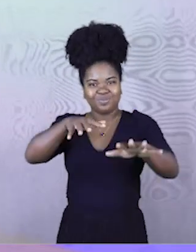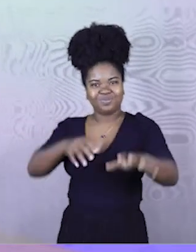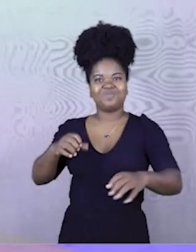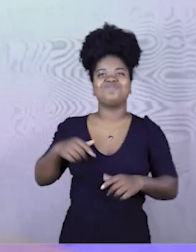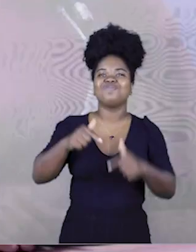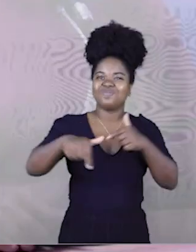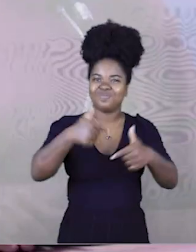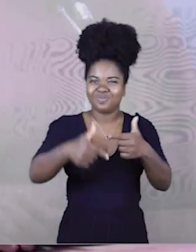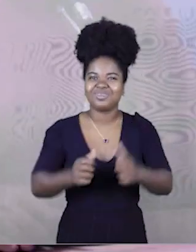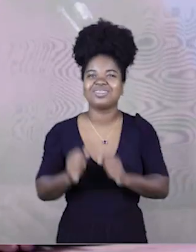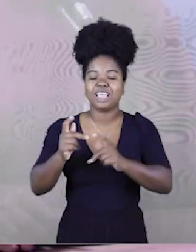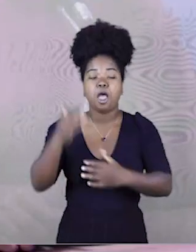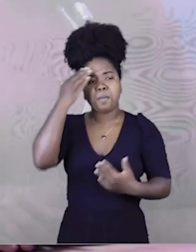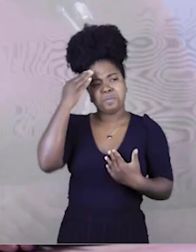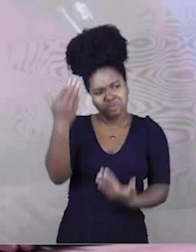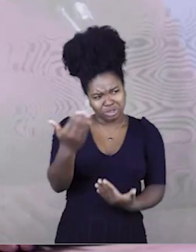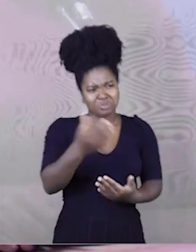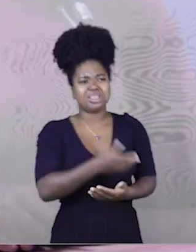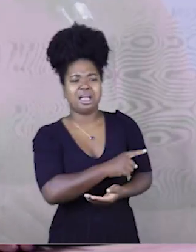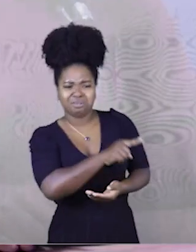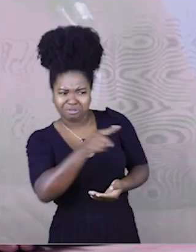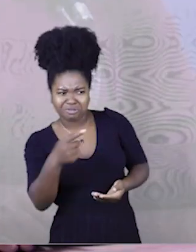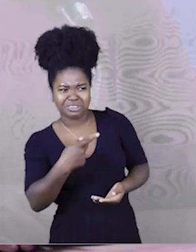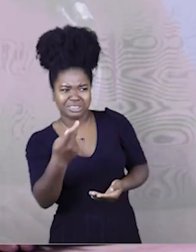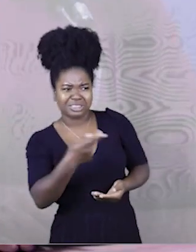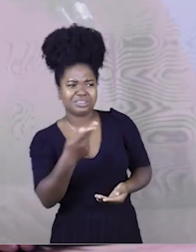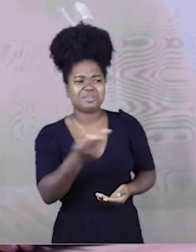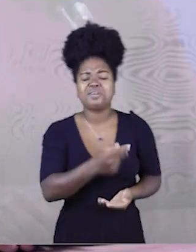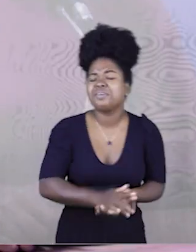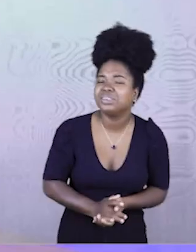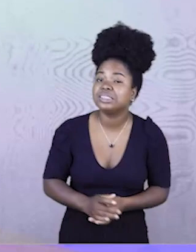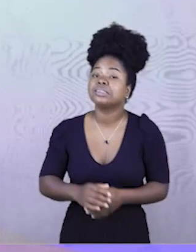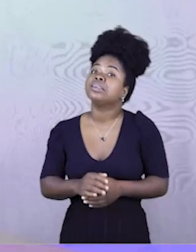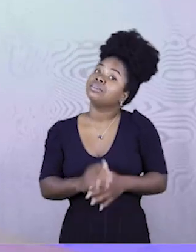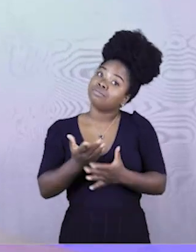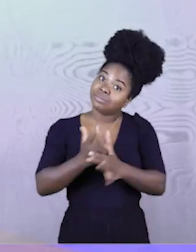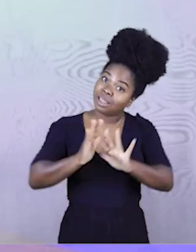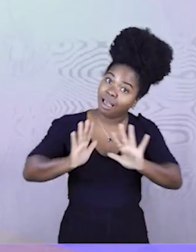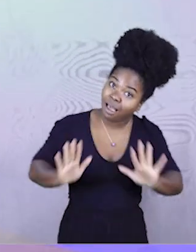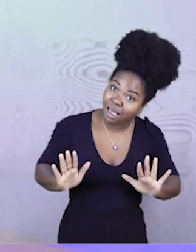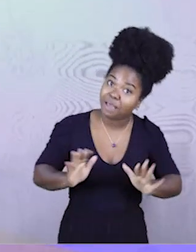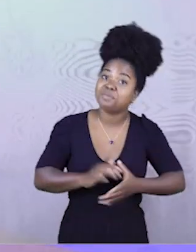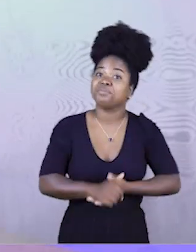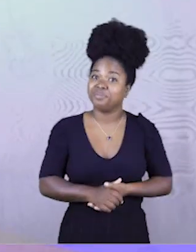vocês aqui hoje, né? Muito obrigado pela presença, pela contribuição de vocês. E ficamos